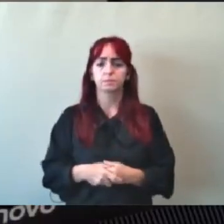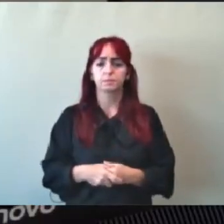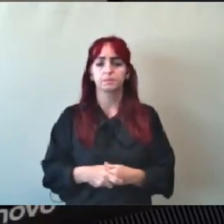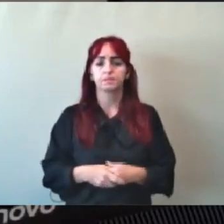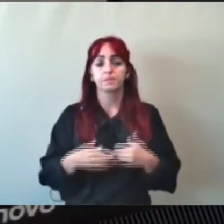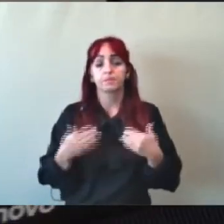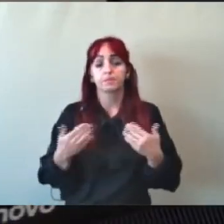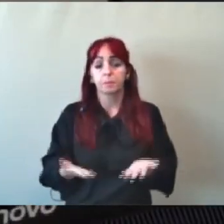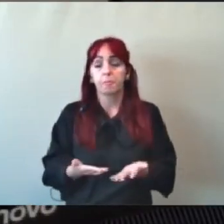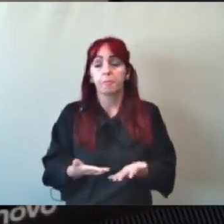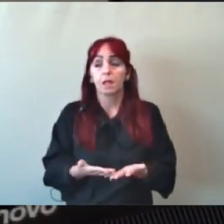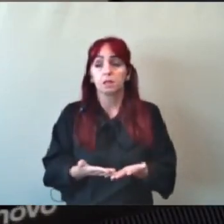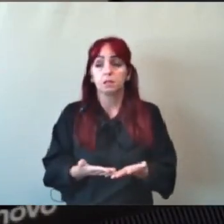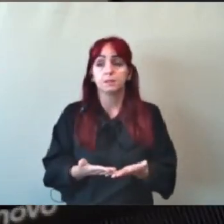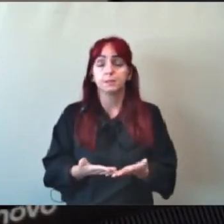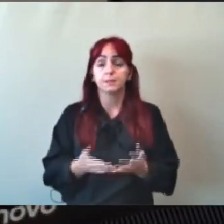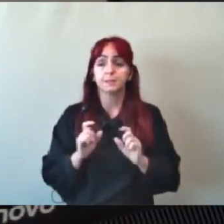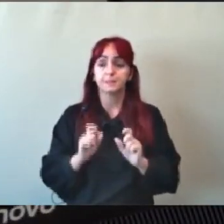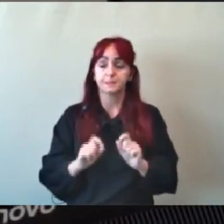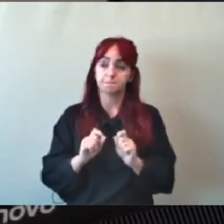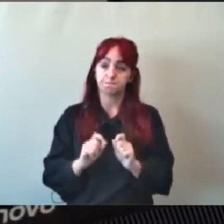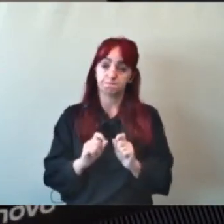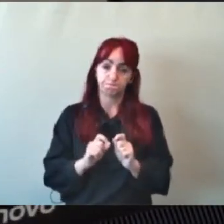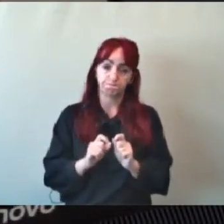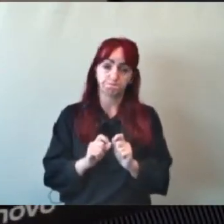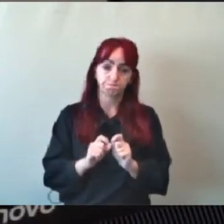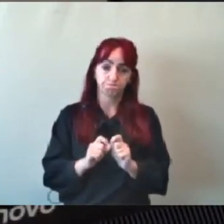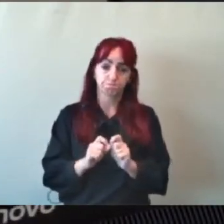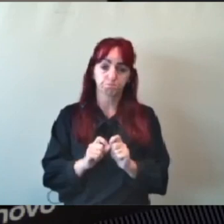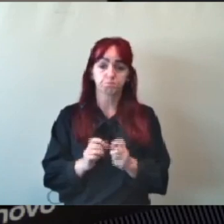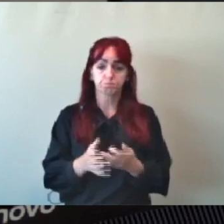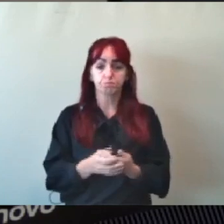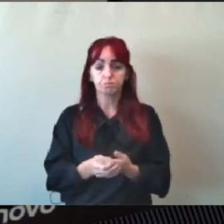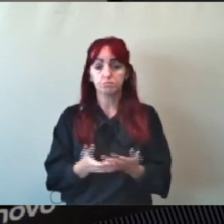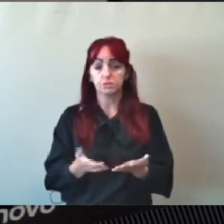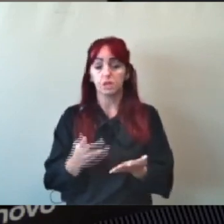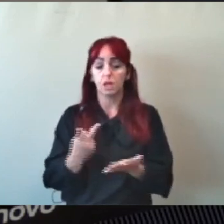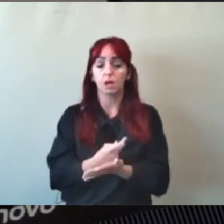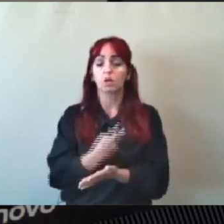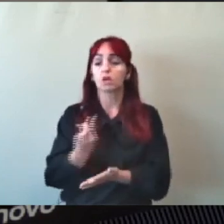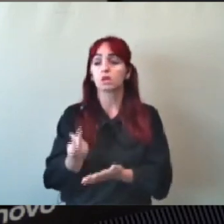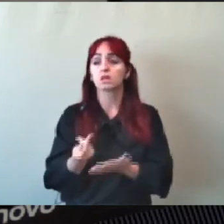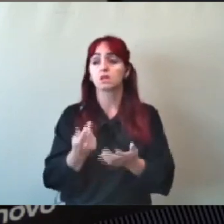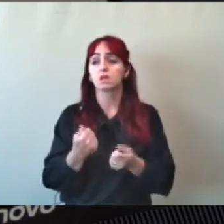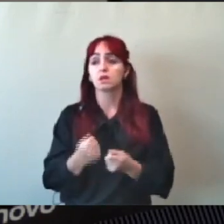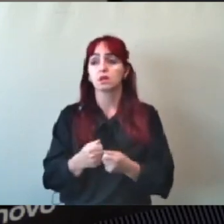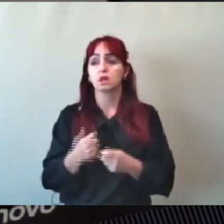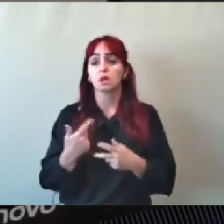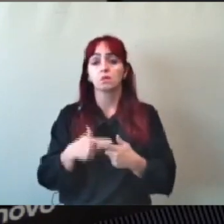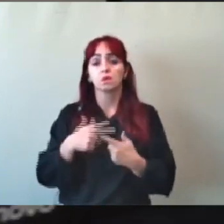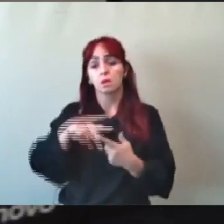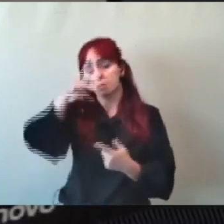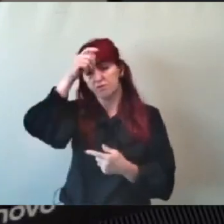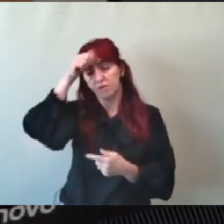uma receita, né, sem precedentes, né, de necessidade para a Prefeitura de Belo Horizonte, imagina bem.